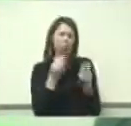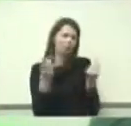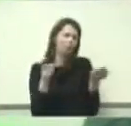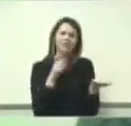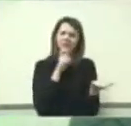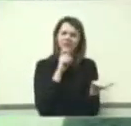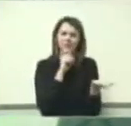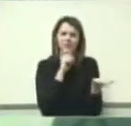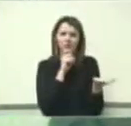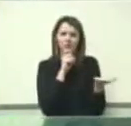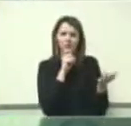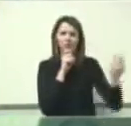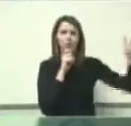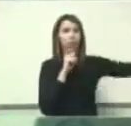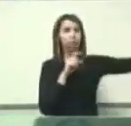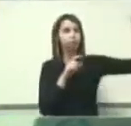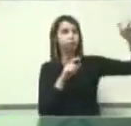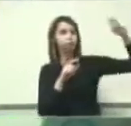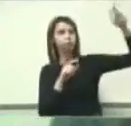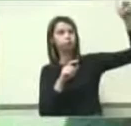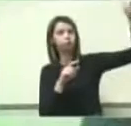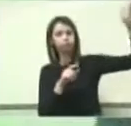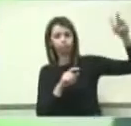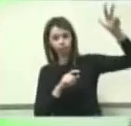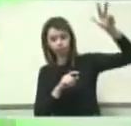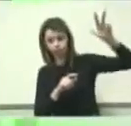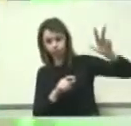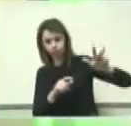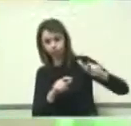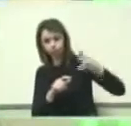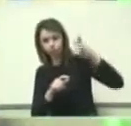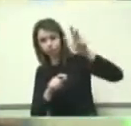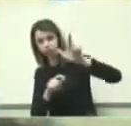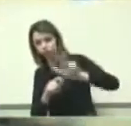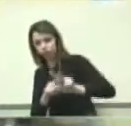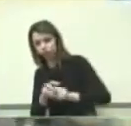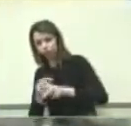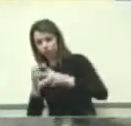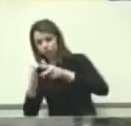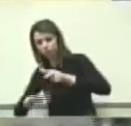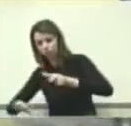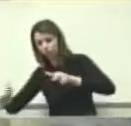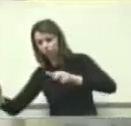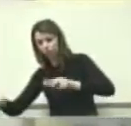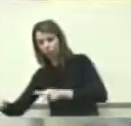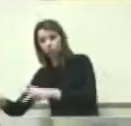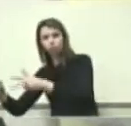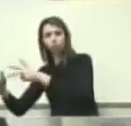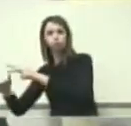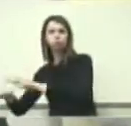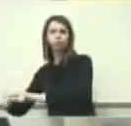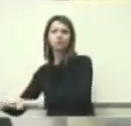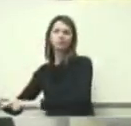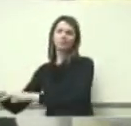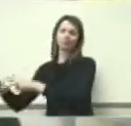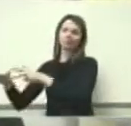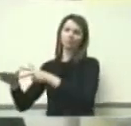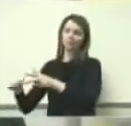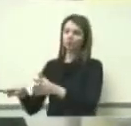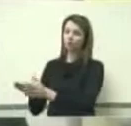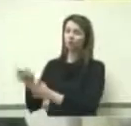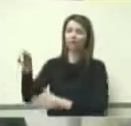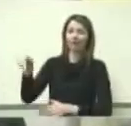aquele vento gelado quando ele desce quando ele ele começa a descer quando se desloca